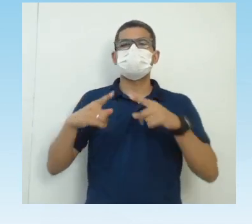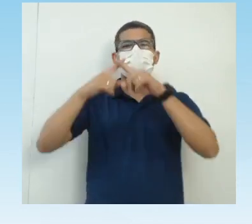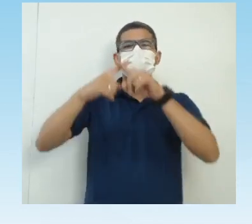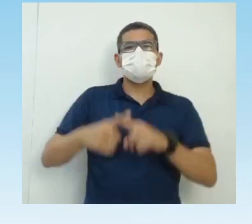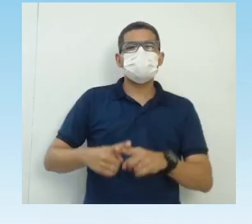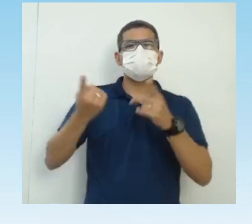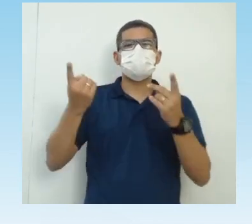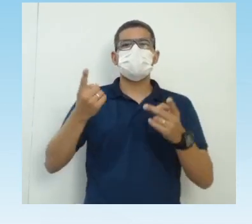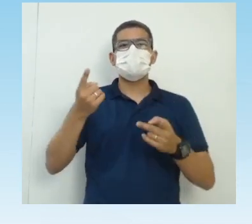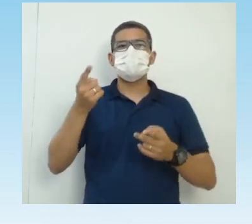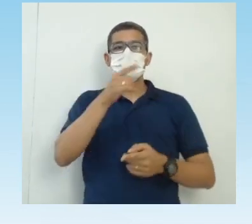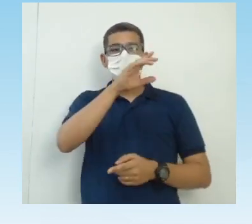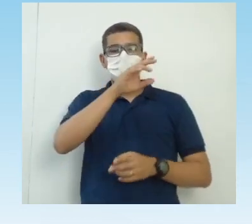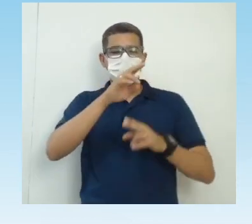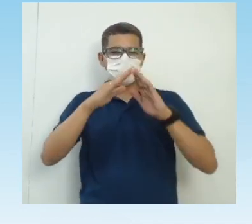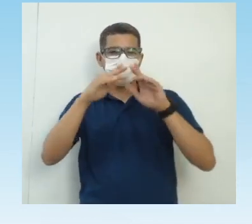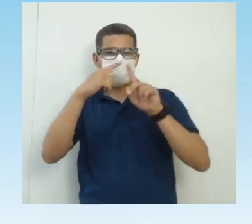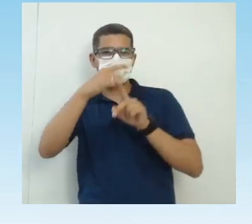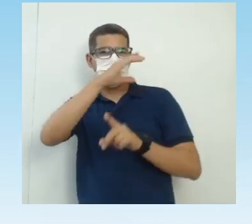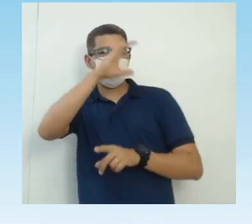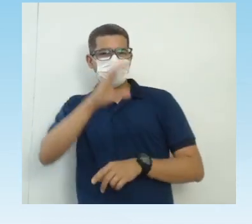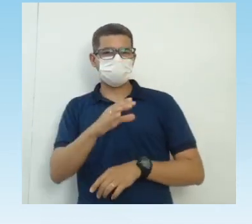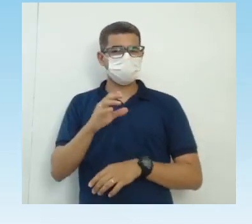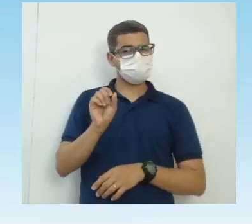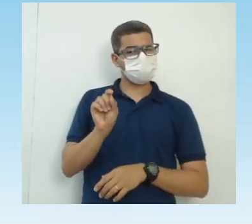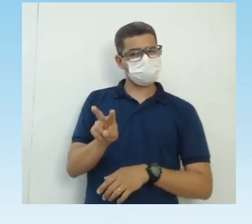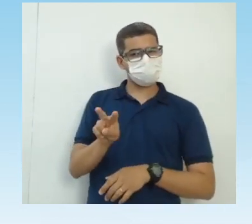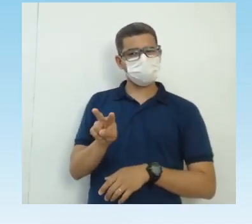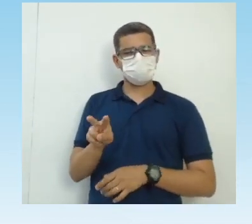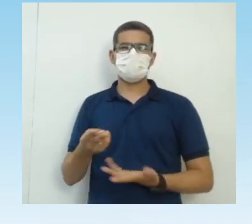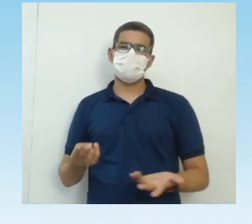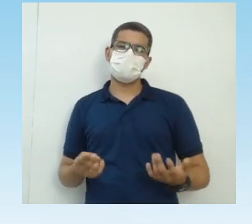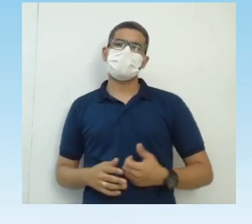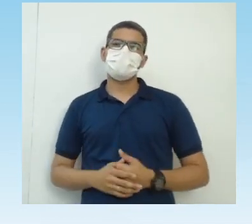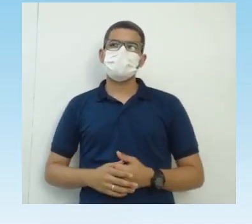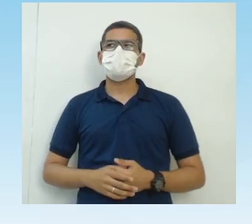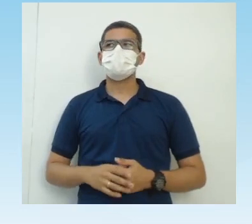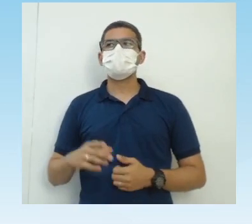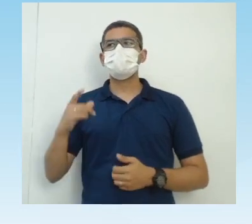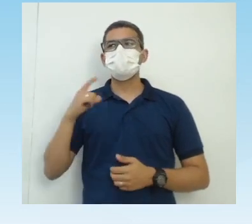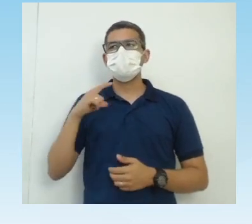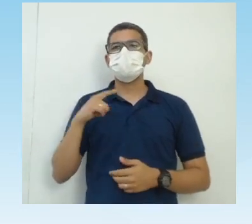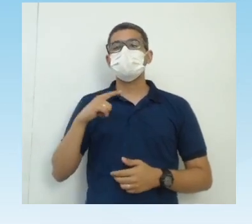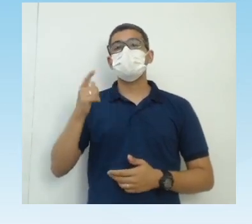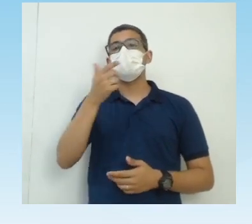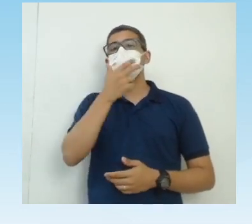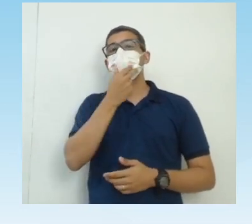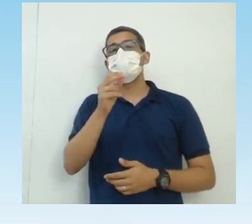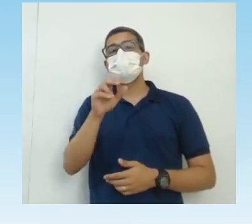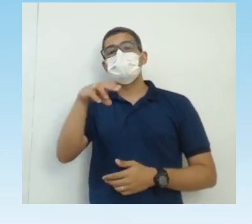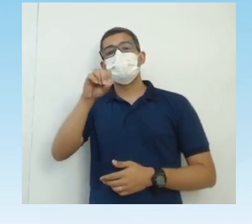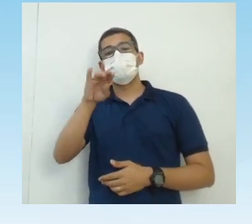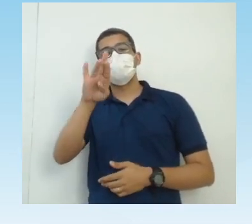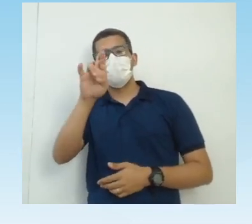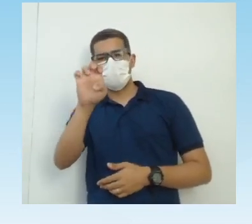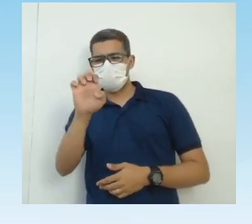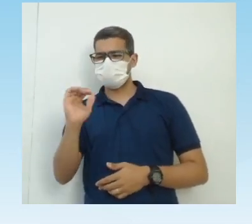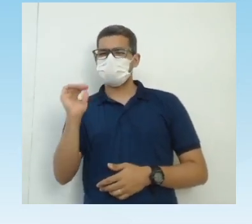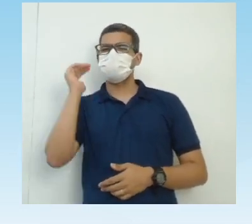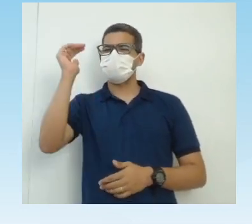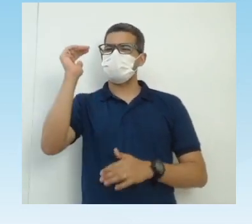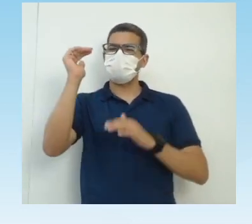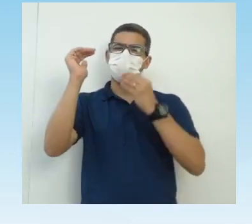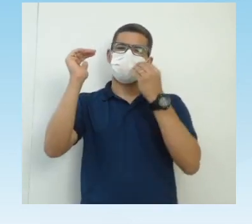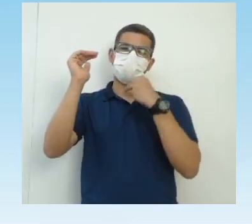Igreja Católica, então, consequentemente, essa figura, né, do nobre, ele já está se enfraquecendo.